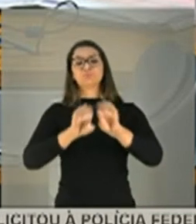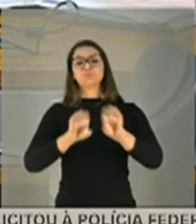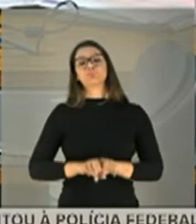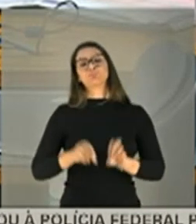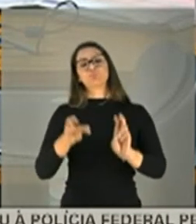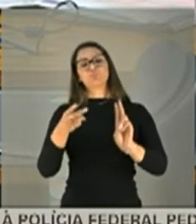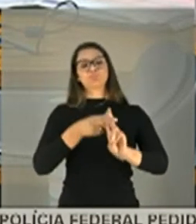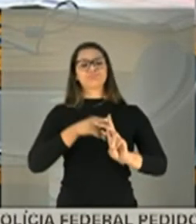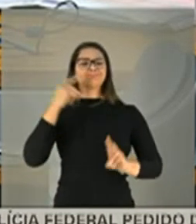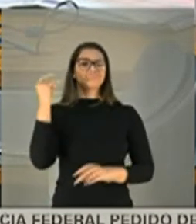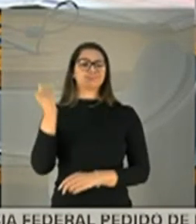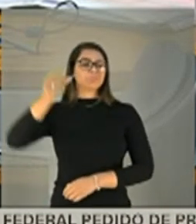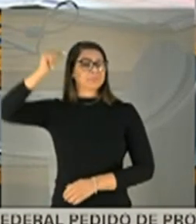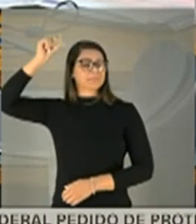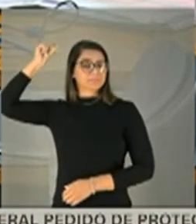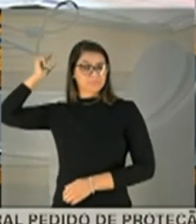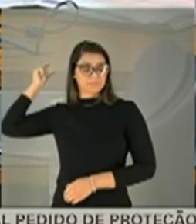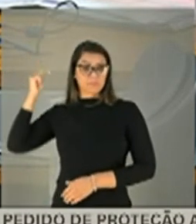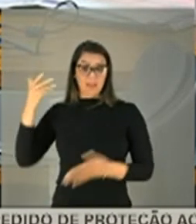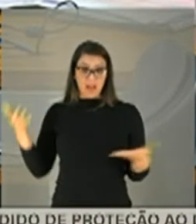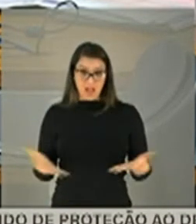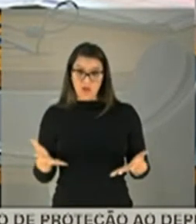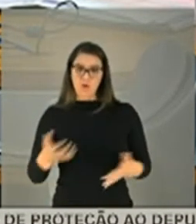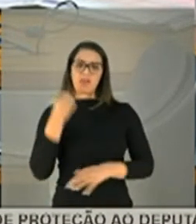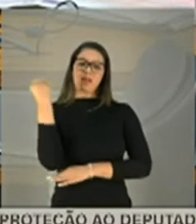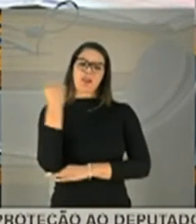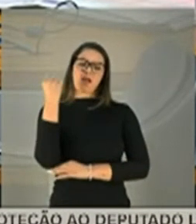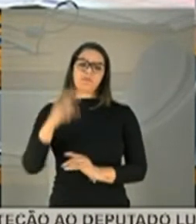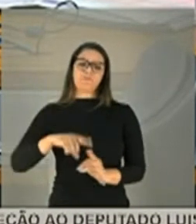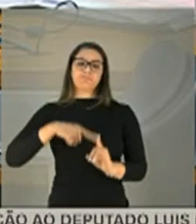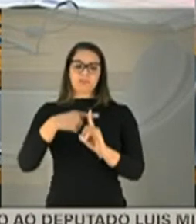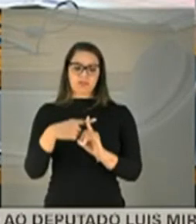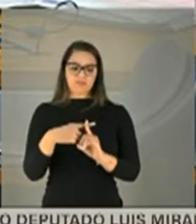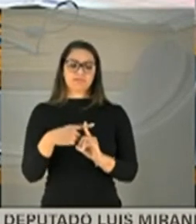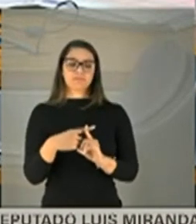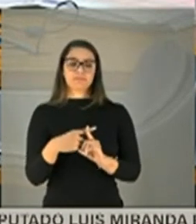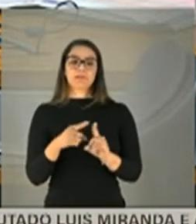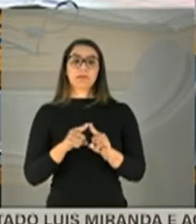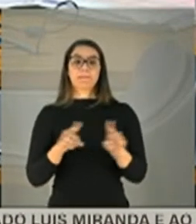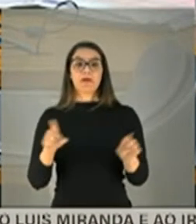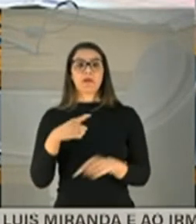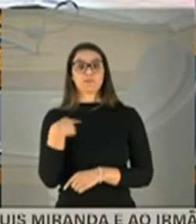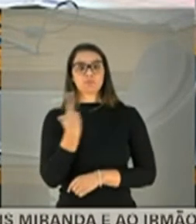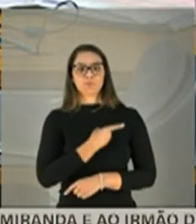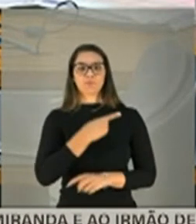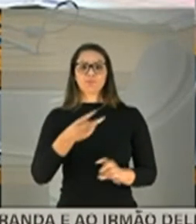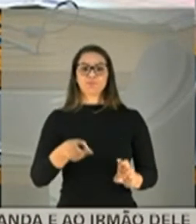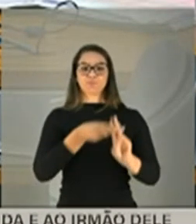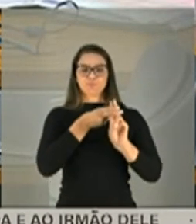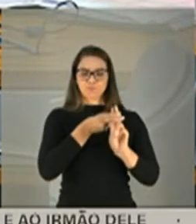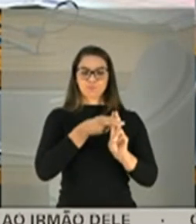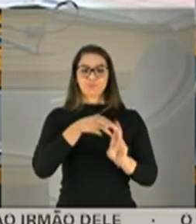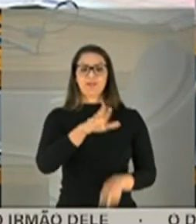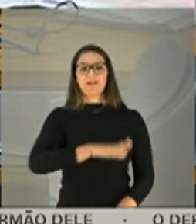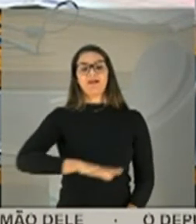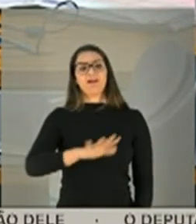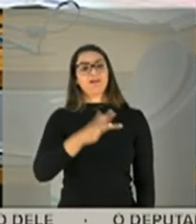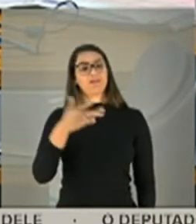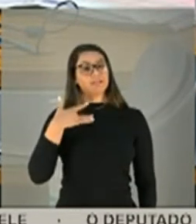se agrava diante dessa crise sanitária sem precedentes. Ainda assim, nosso glorioso SUS e a área da